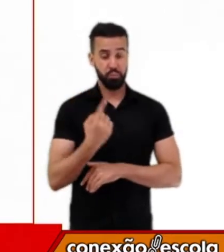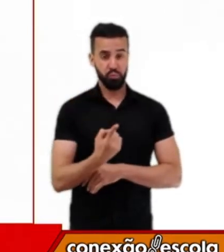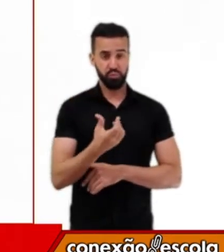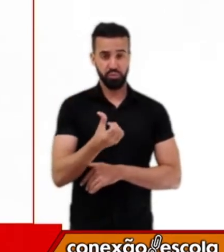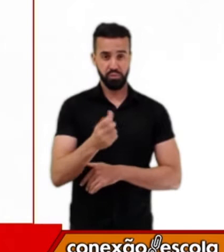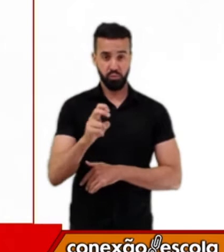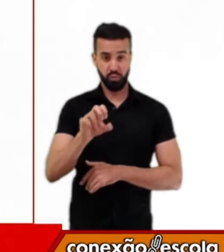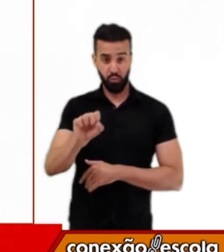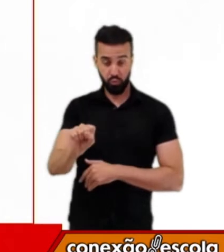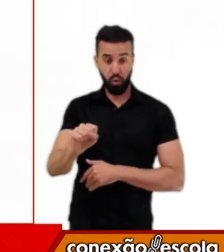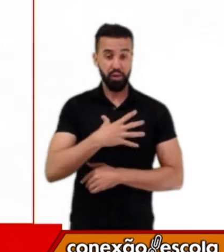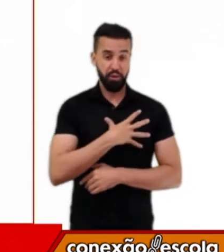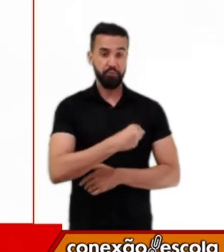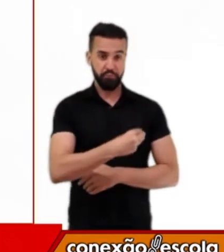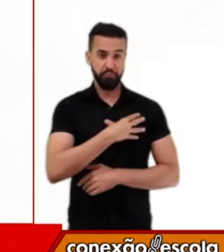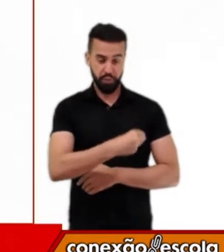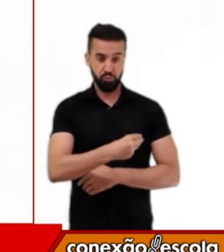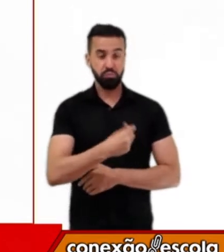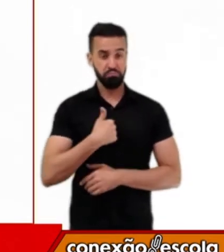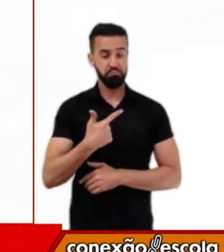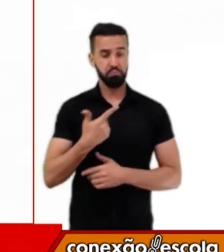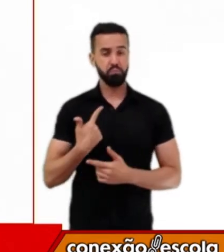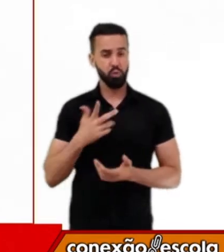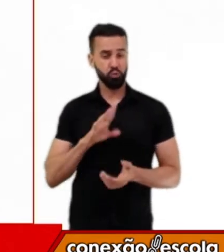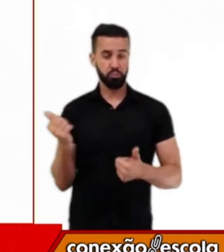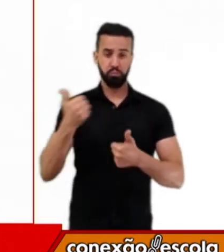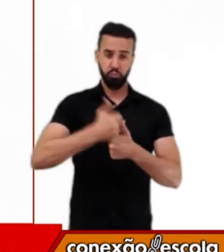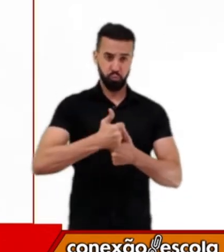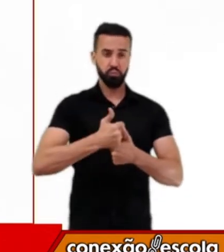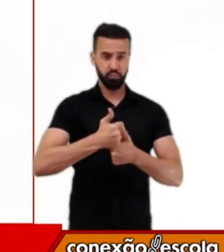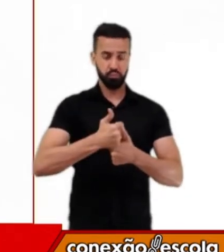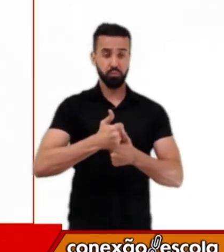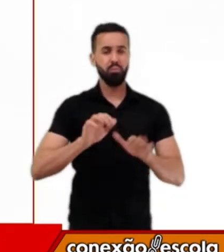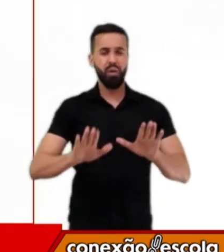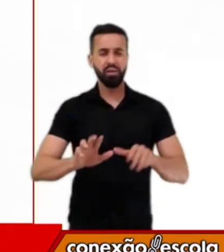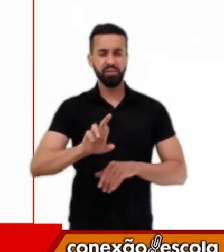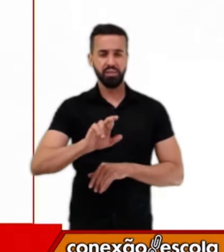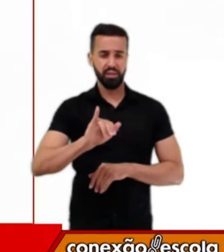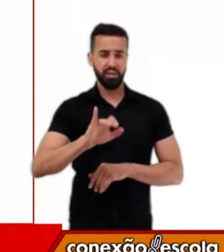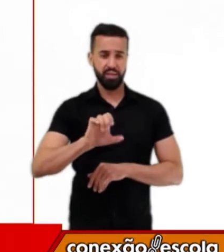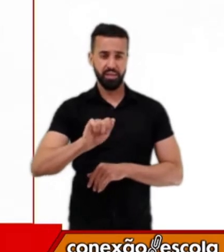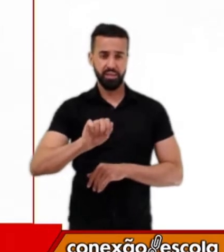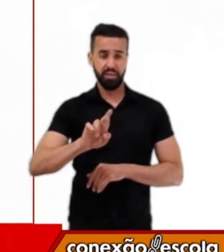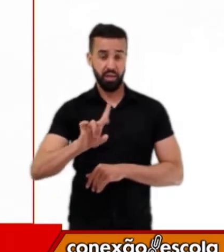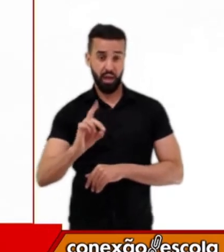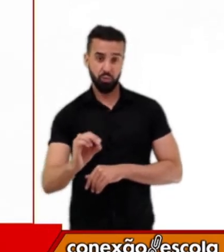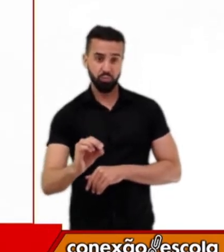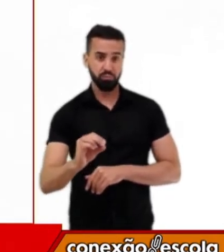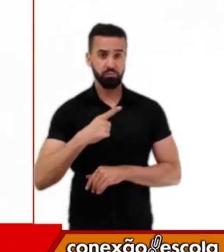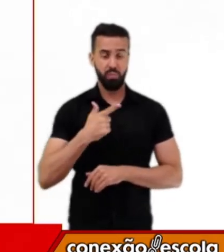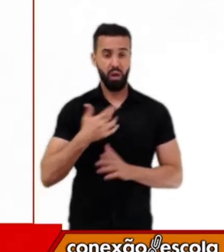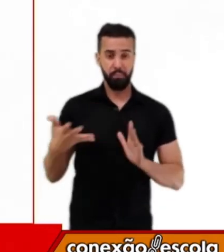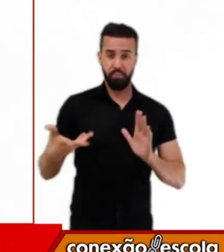seu filho Ricardo Cromwell assume o poder. Porém, Ricardo Cromwell ele não tinha a mesma destreza, a mesma habilidade que o